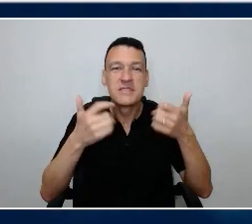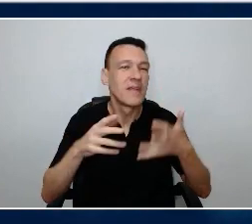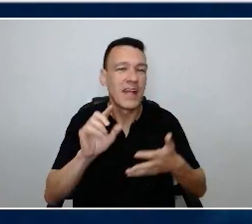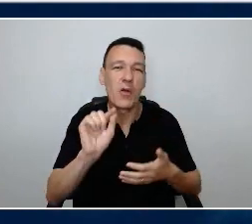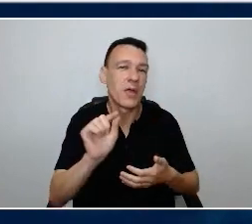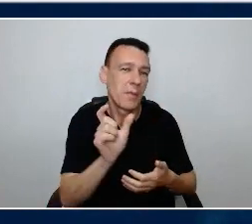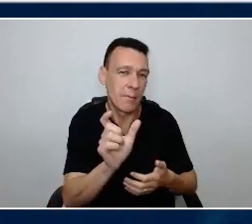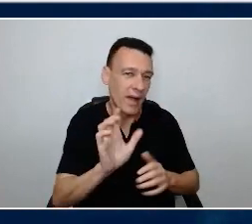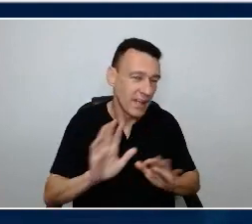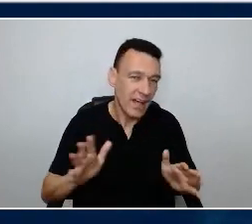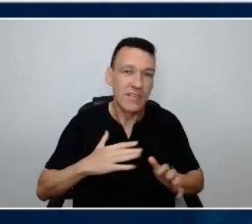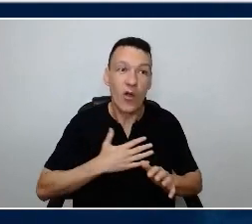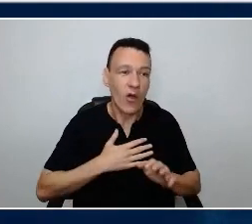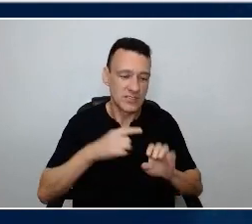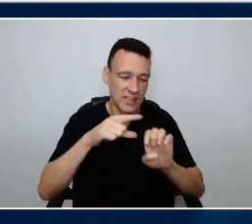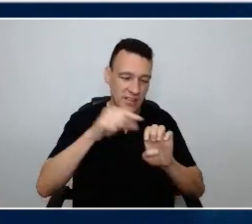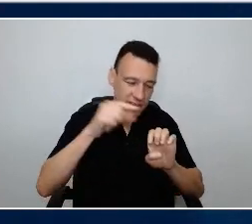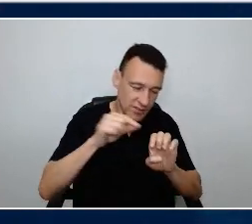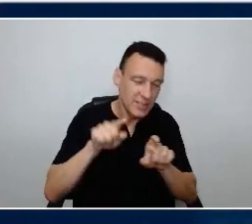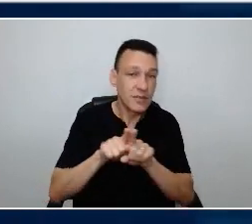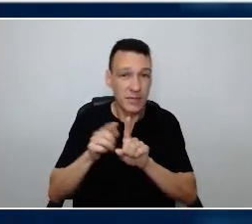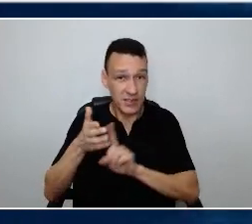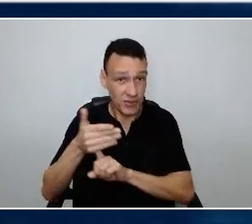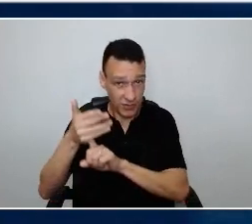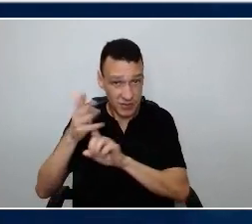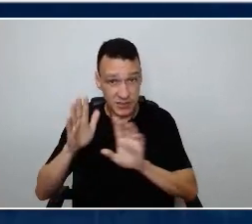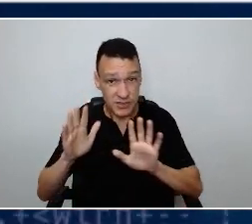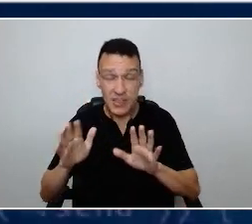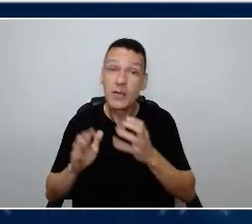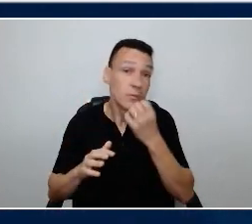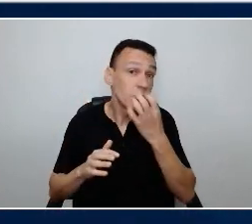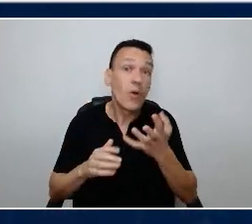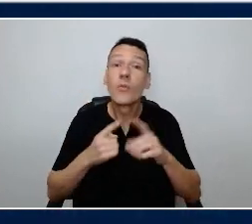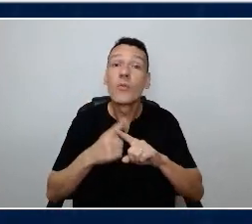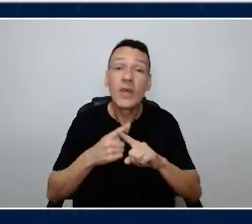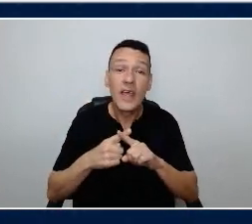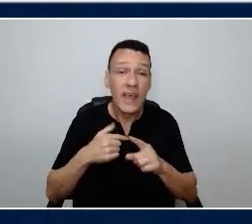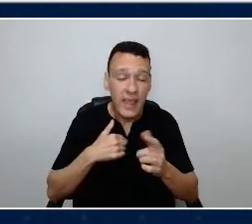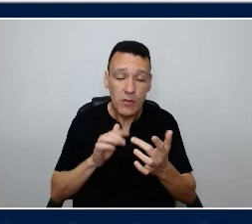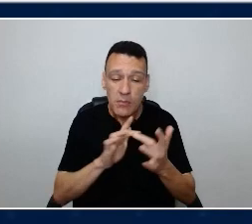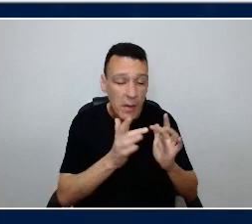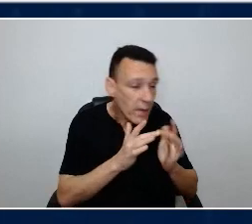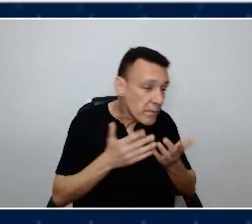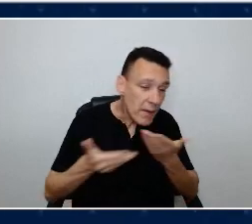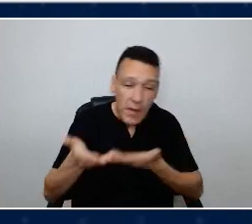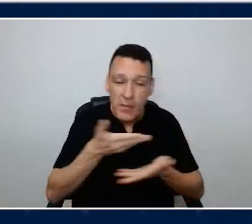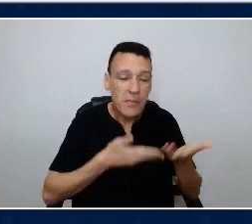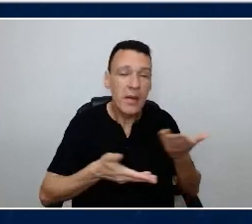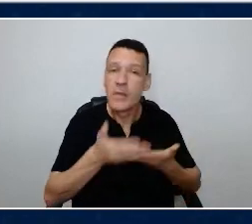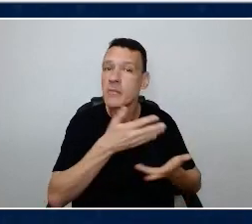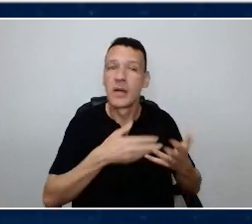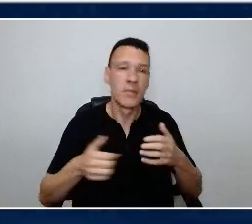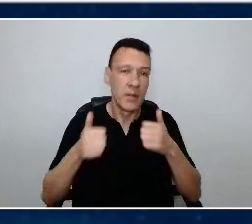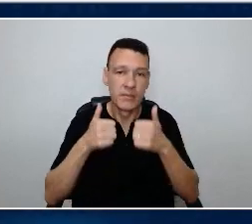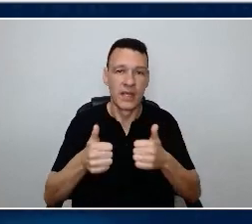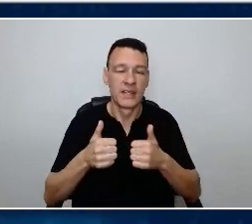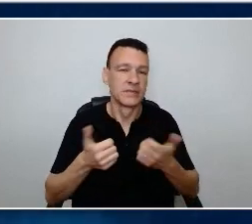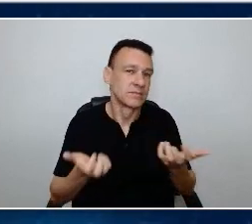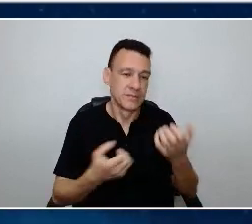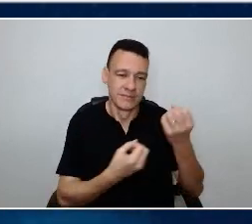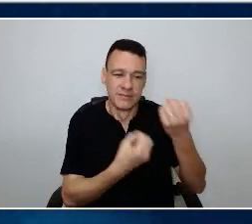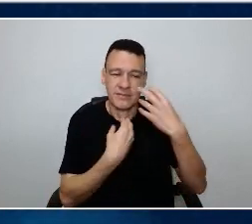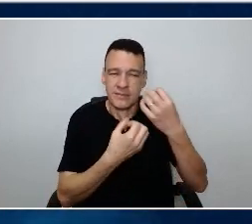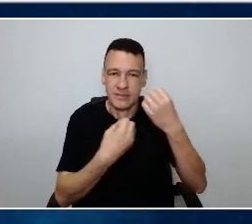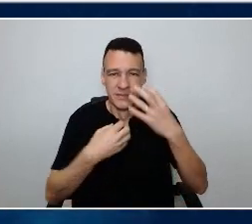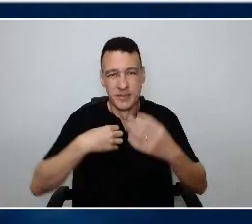empreendedorismo tecnologia foi que eu pude me conectar com as pessoas eu pude aprender pude e ter uma